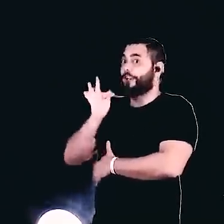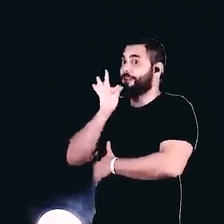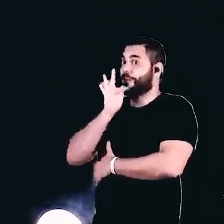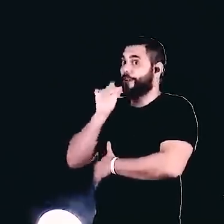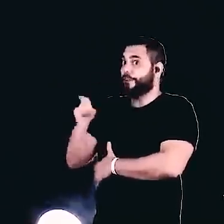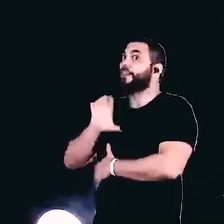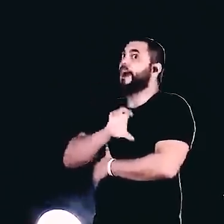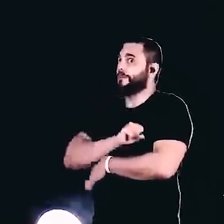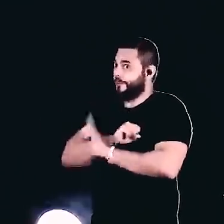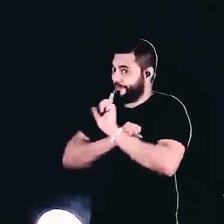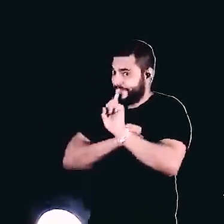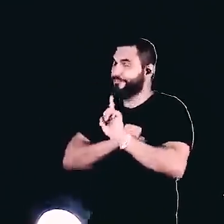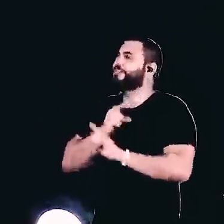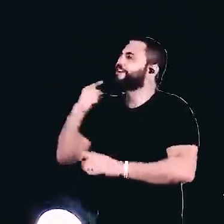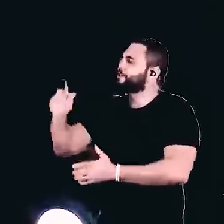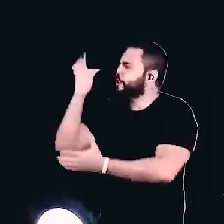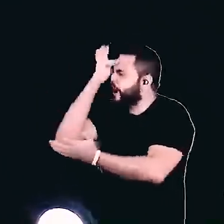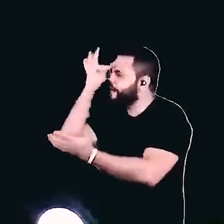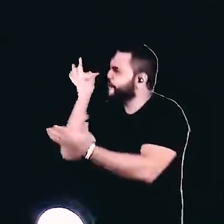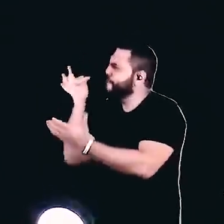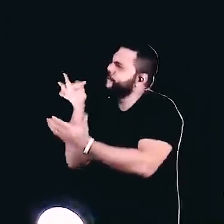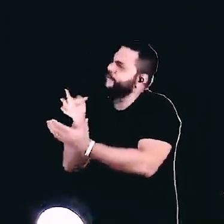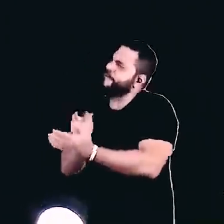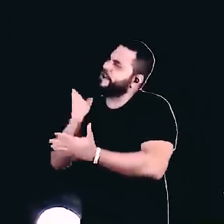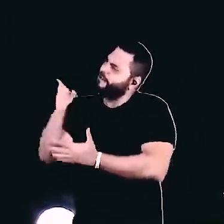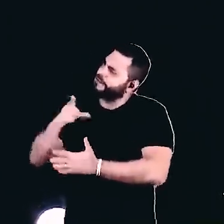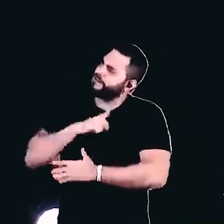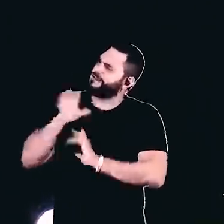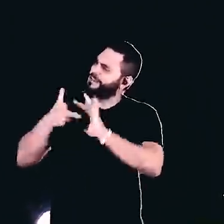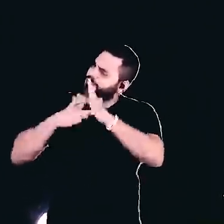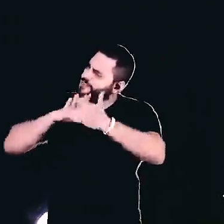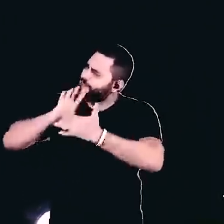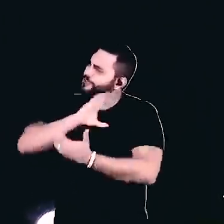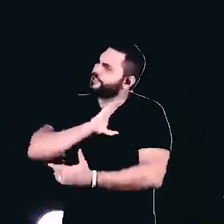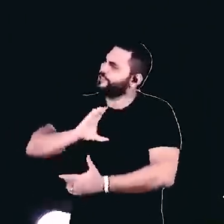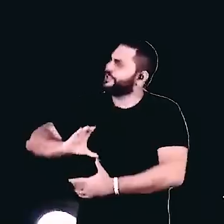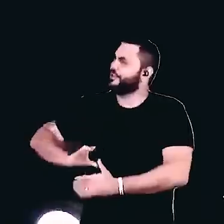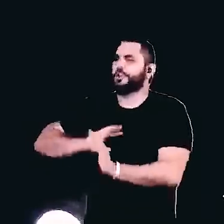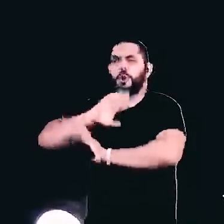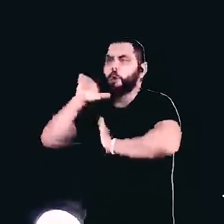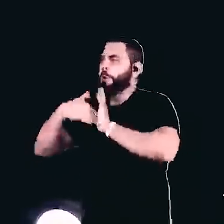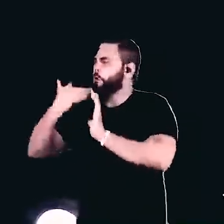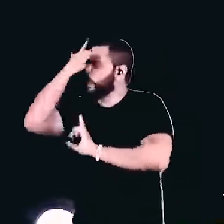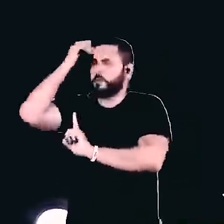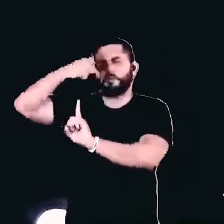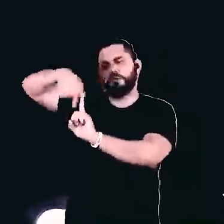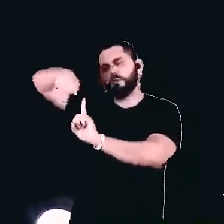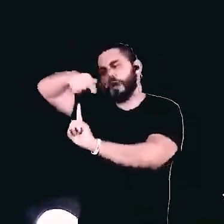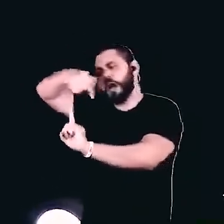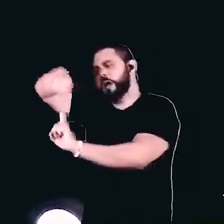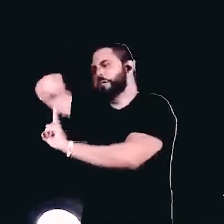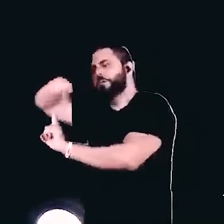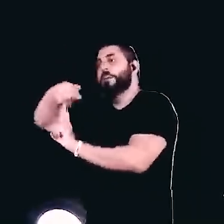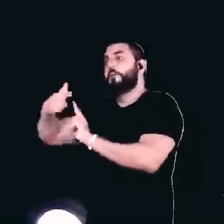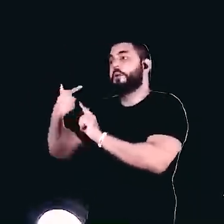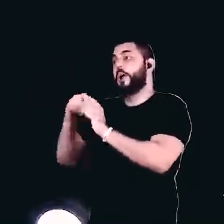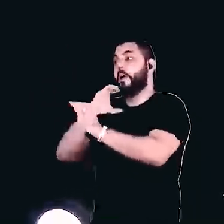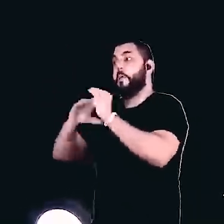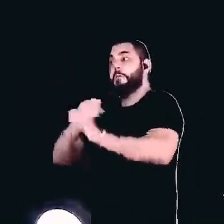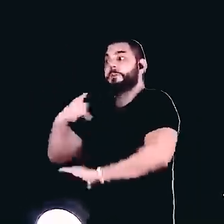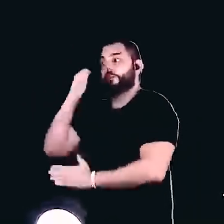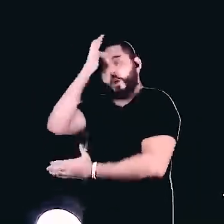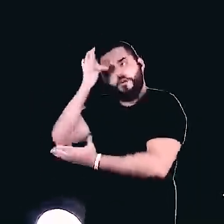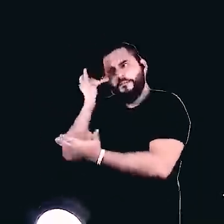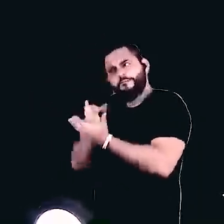do amor. Da tua fé, da fé com que tens em Cristo Jesus, para com todos os santos, porque a comunicação da tua fé